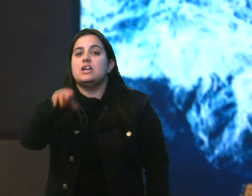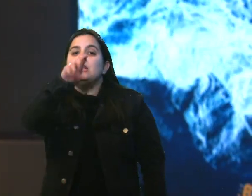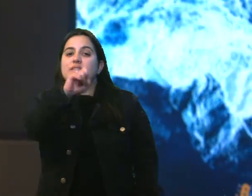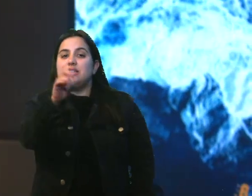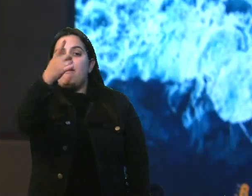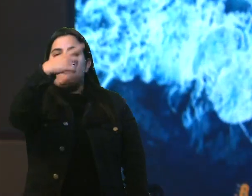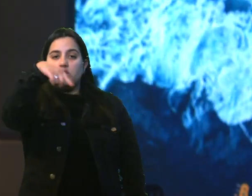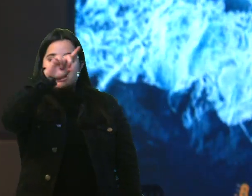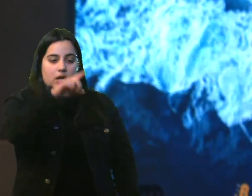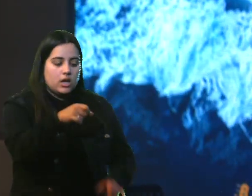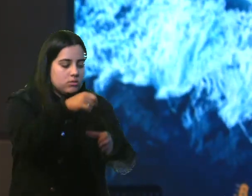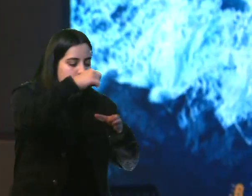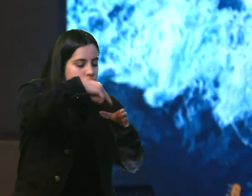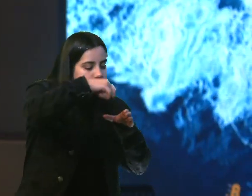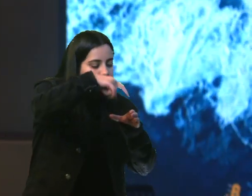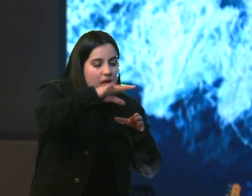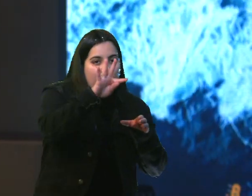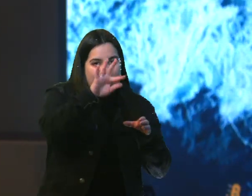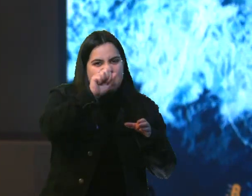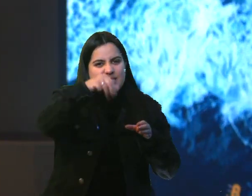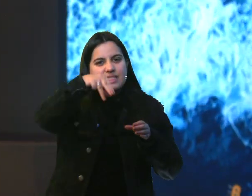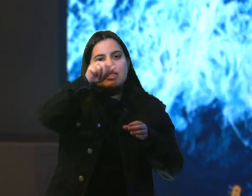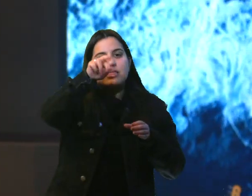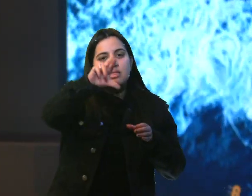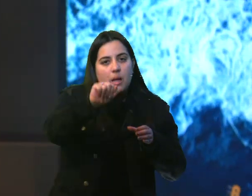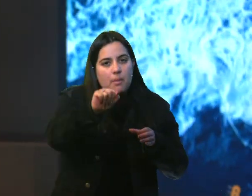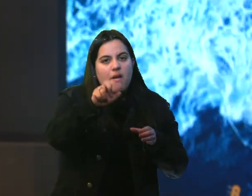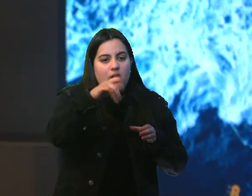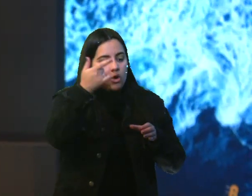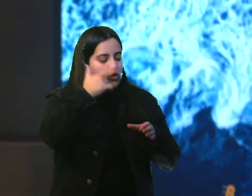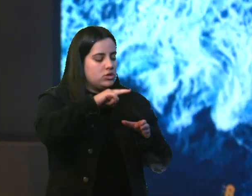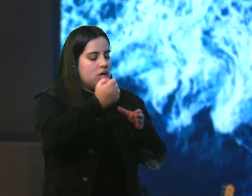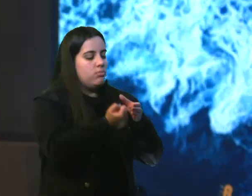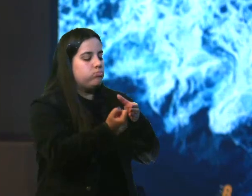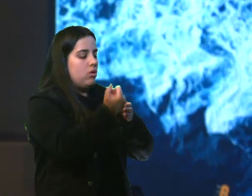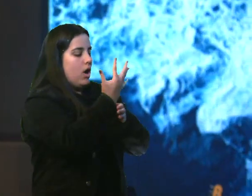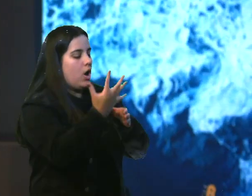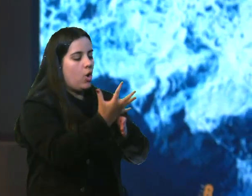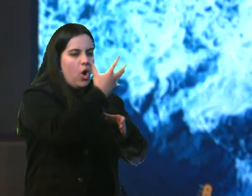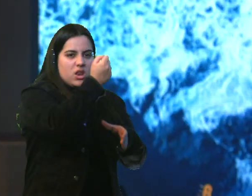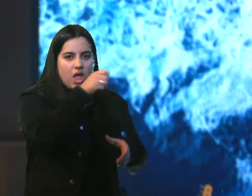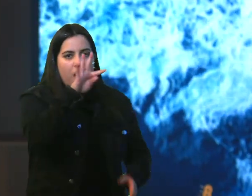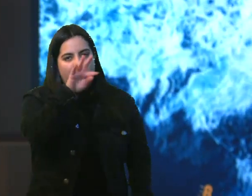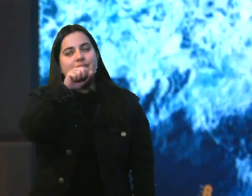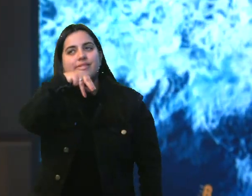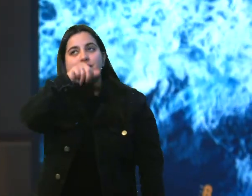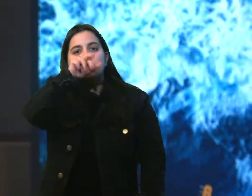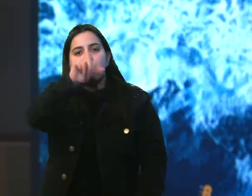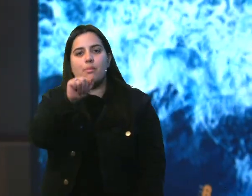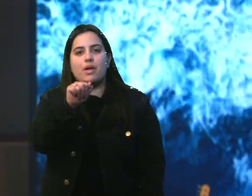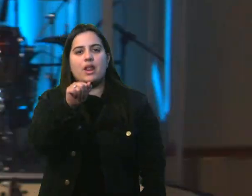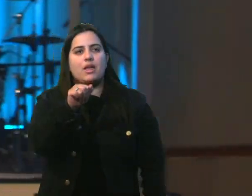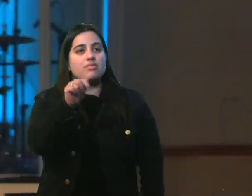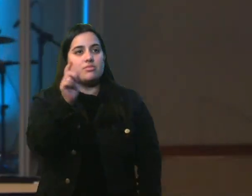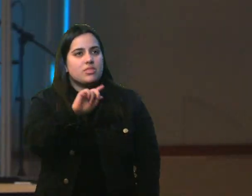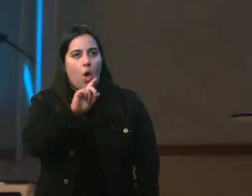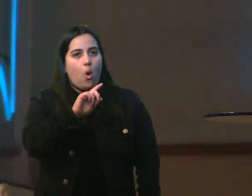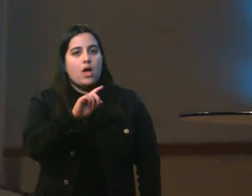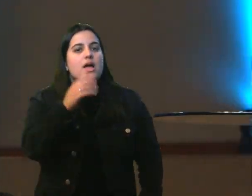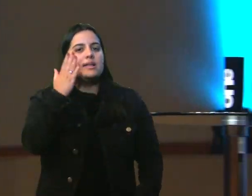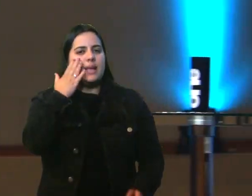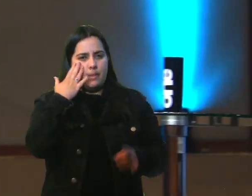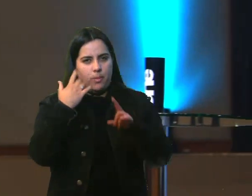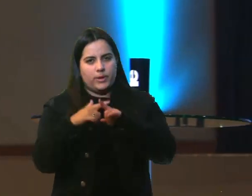tâmaras, não colhe tâmaras. Sabe por quê? Porque antigamente, quando se plantava uma